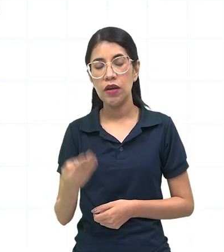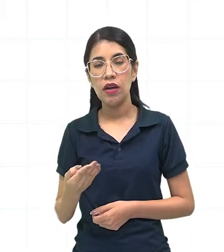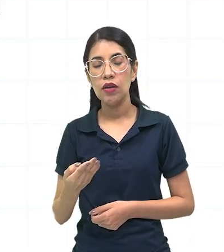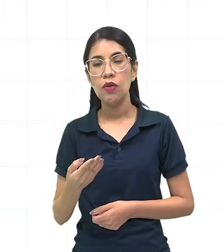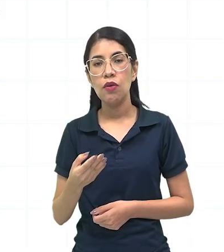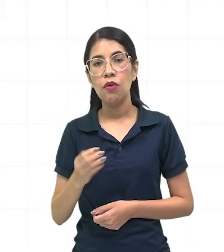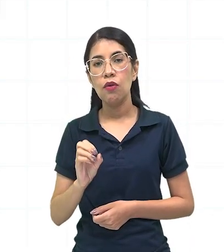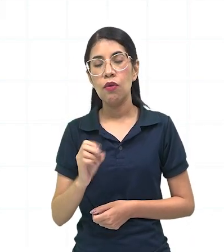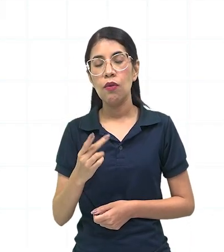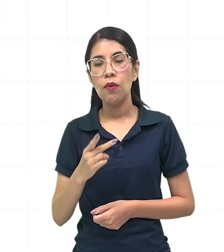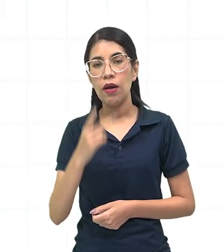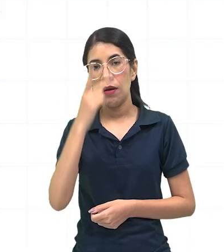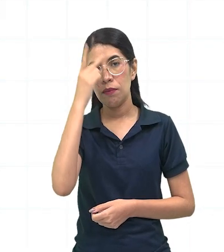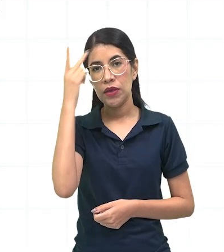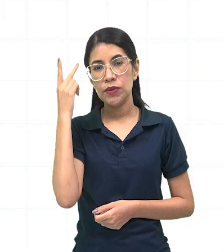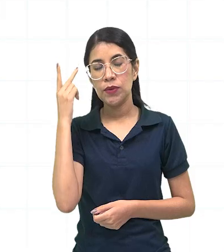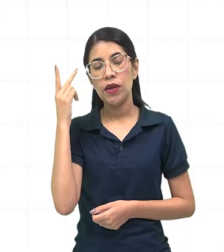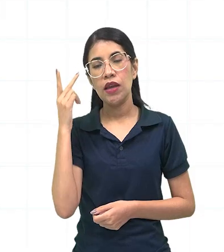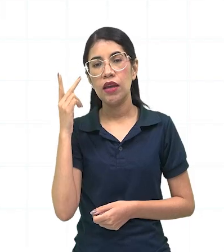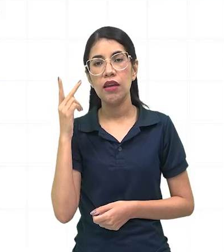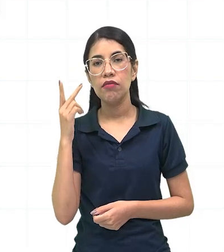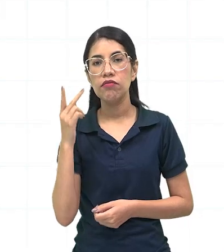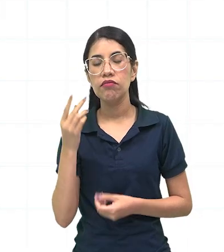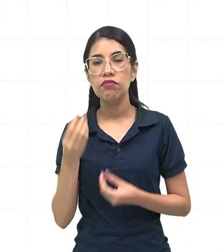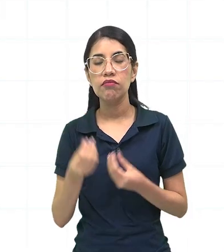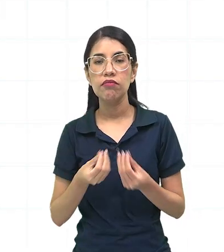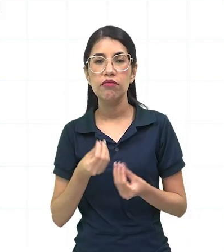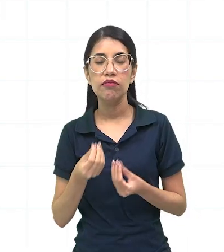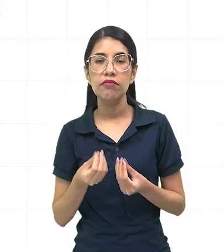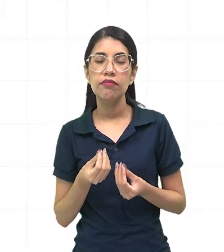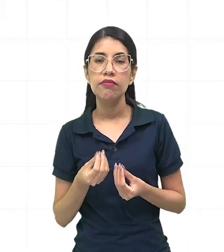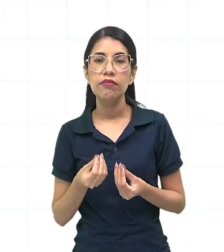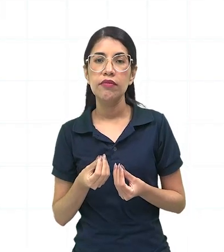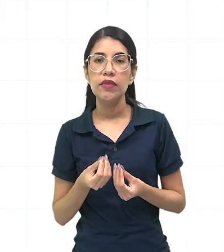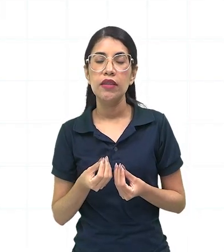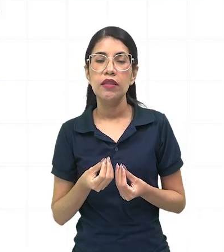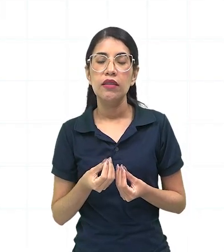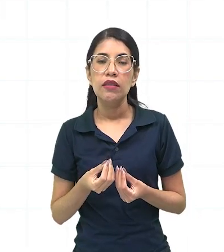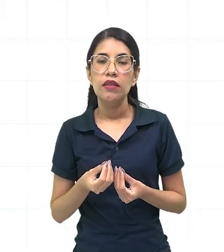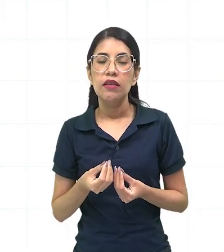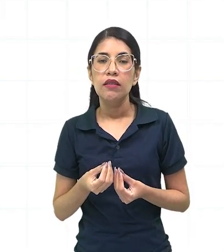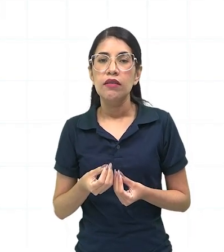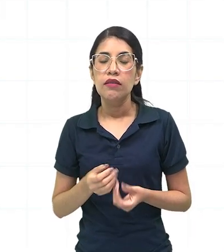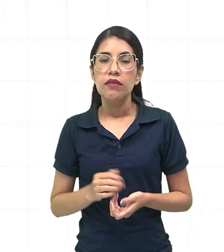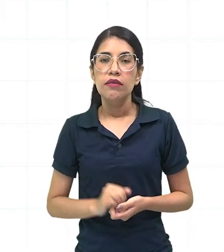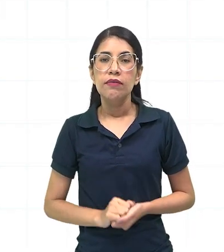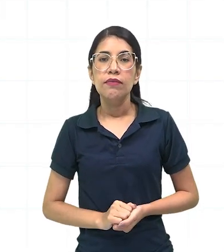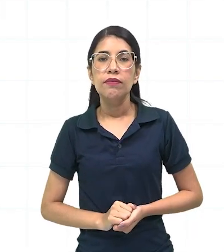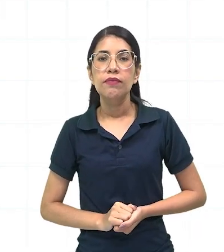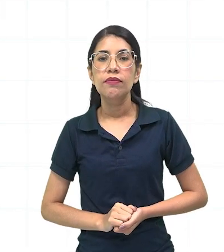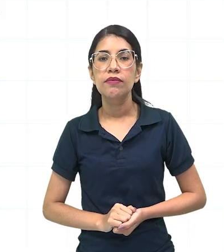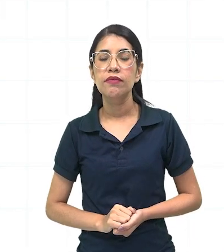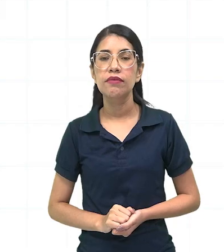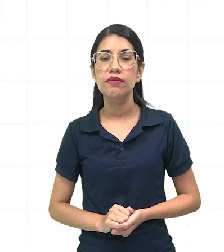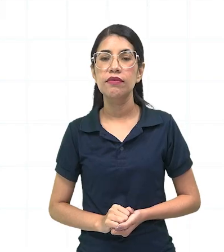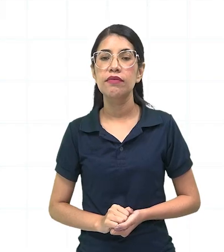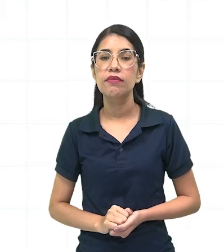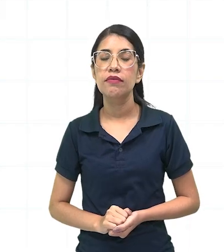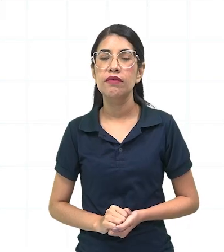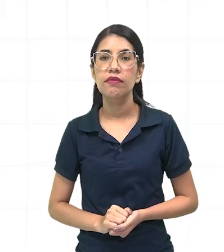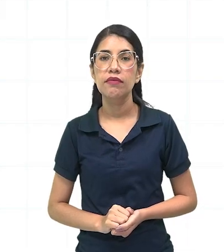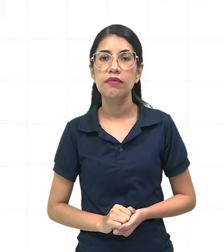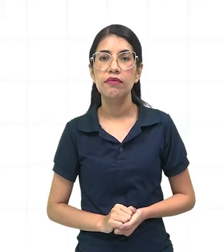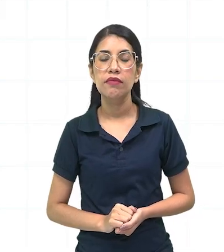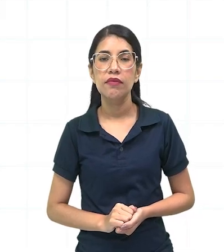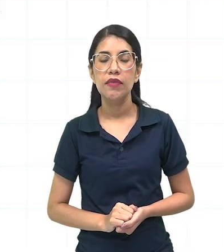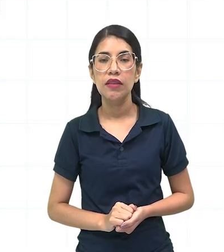se realmente a pessoa perdeu completamente a consciência, né? E, consequentemente,